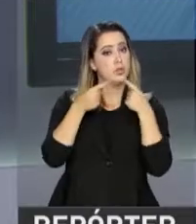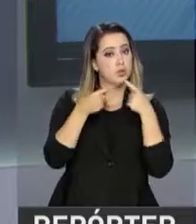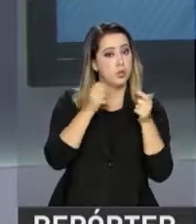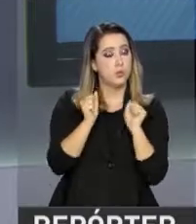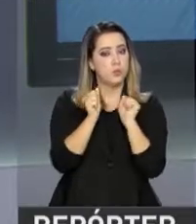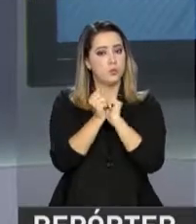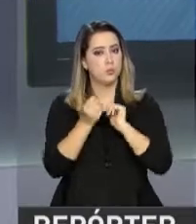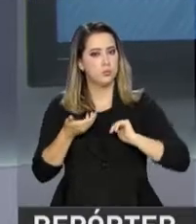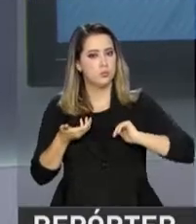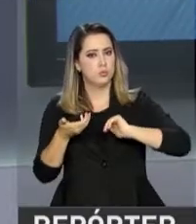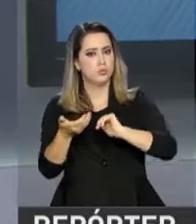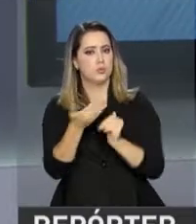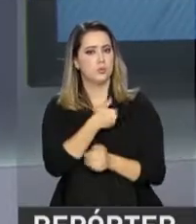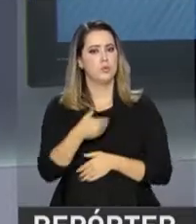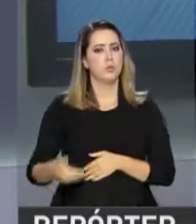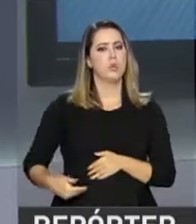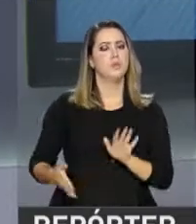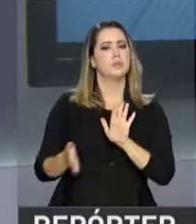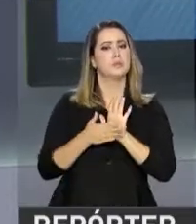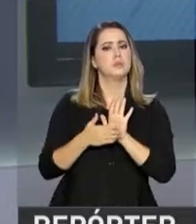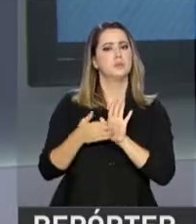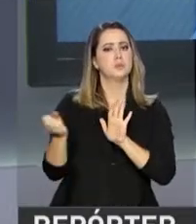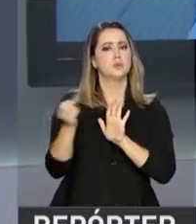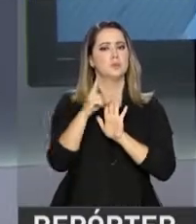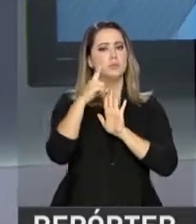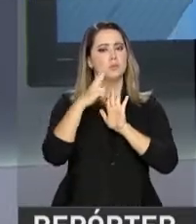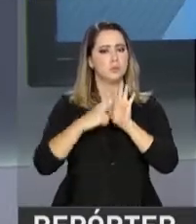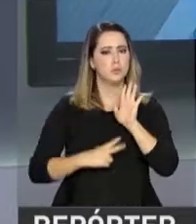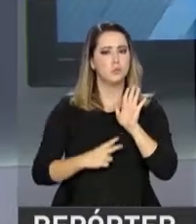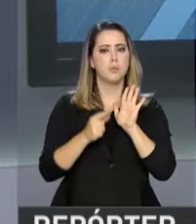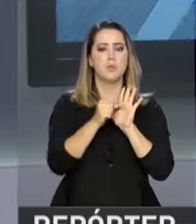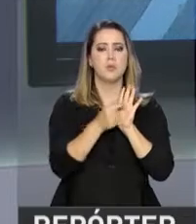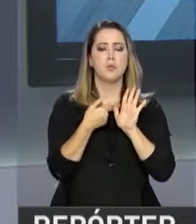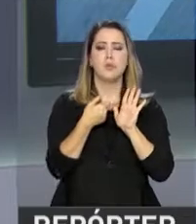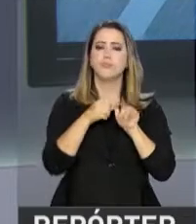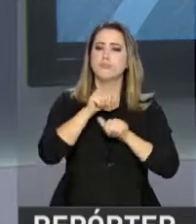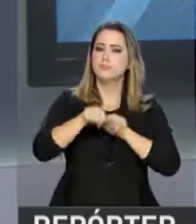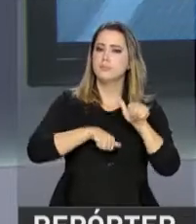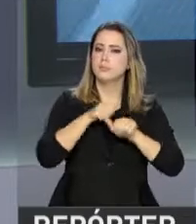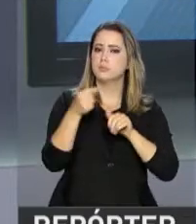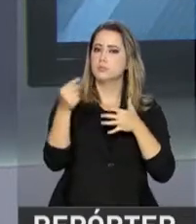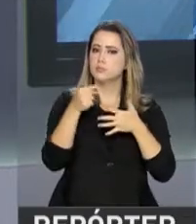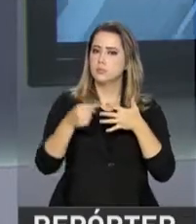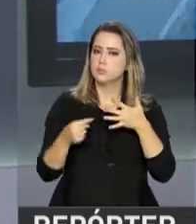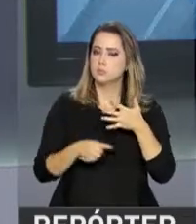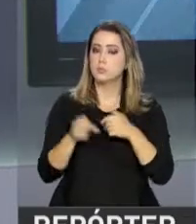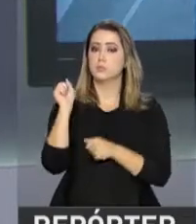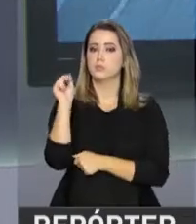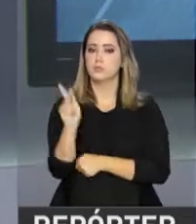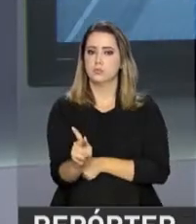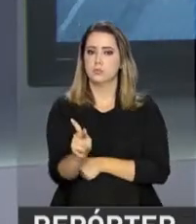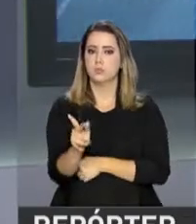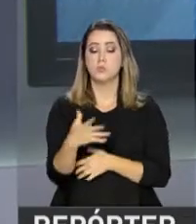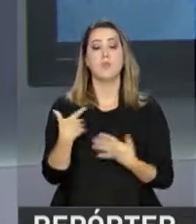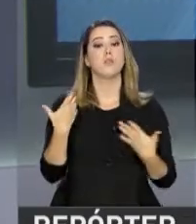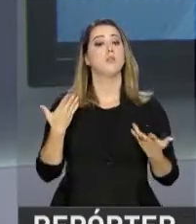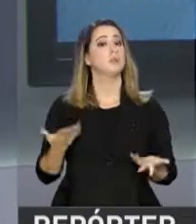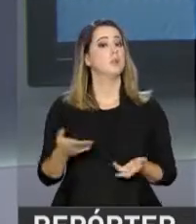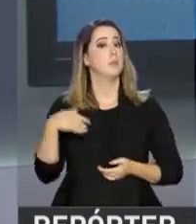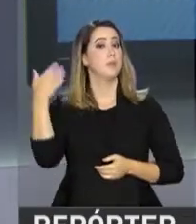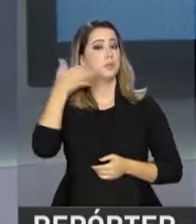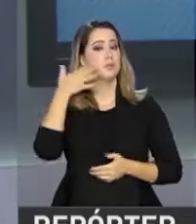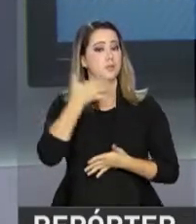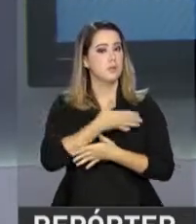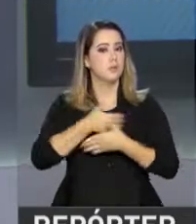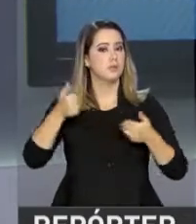com os parlamentares o governo apresentou um novo texto que propõe mudanças em alguns pontos das aposentadorias pra gente